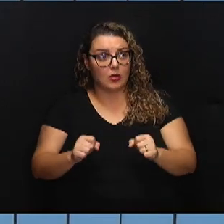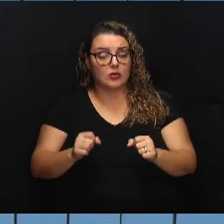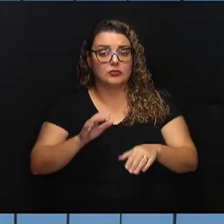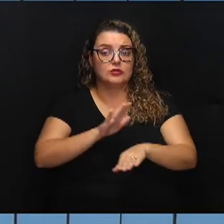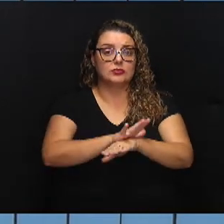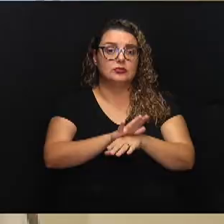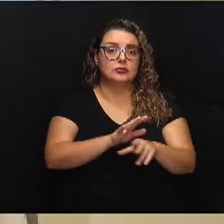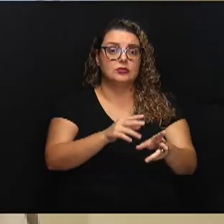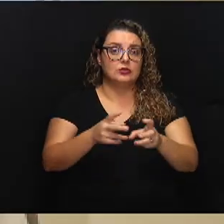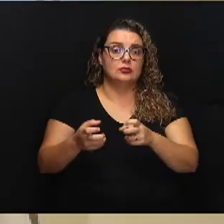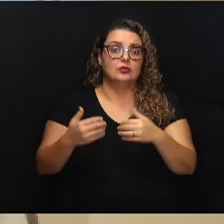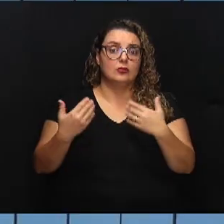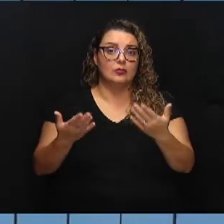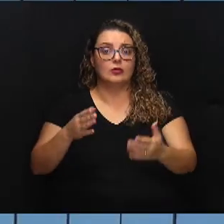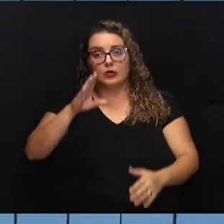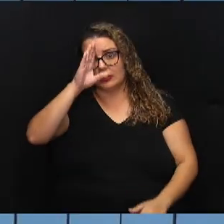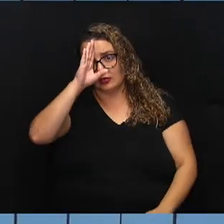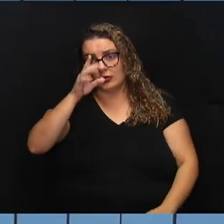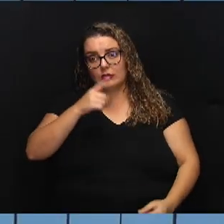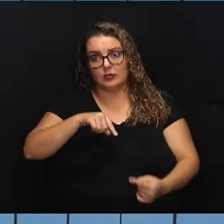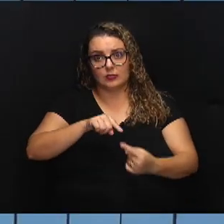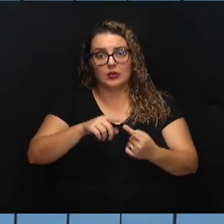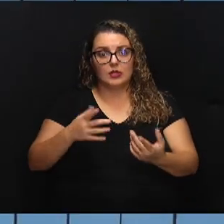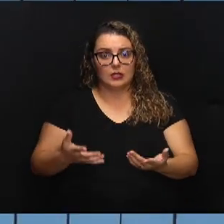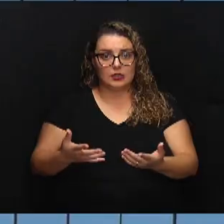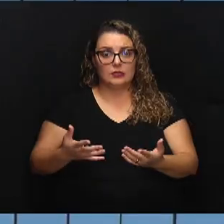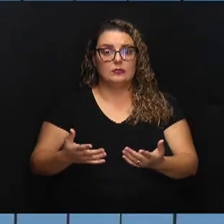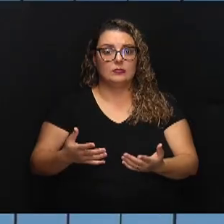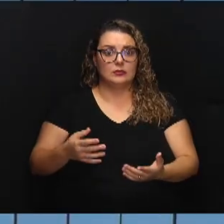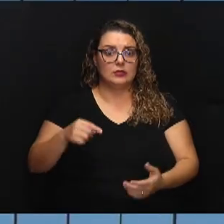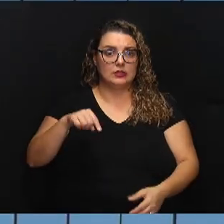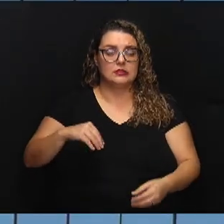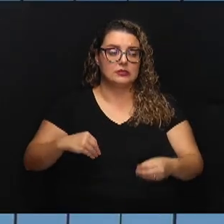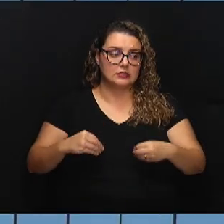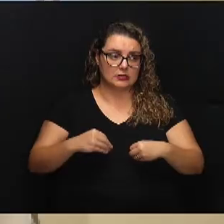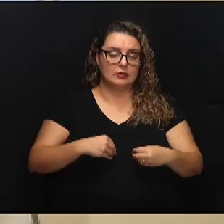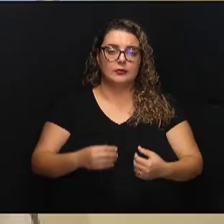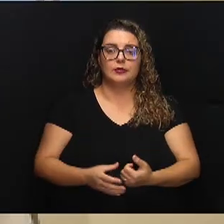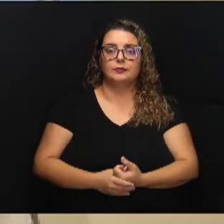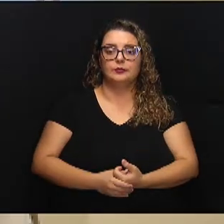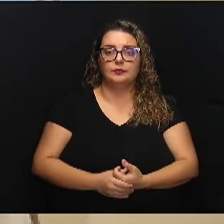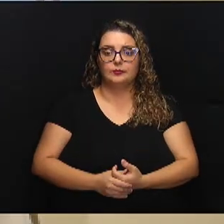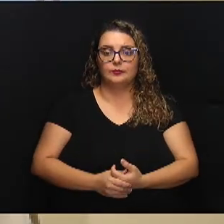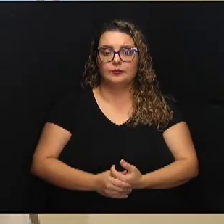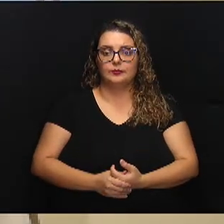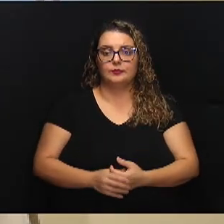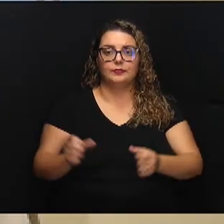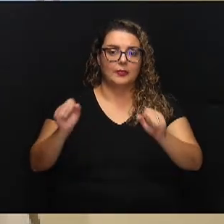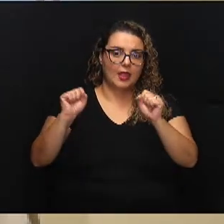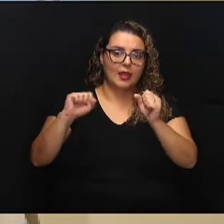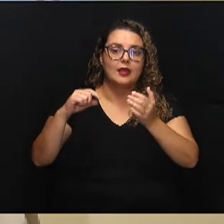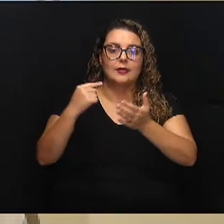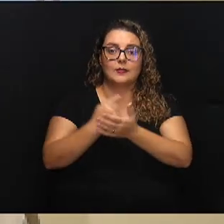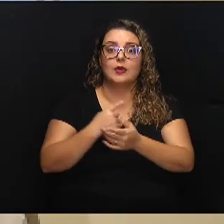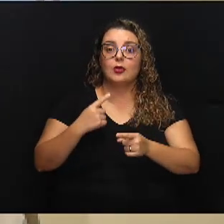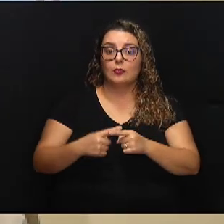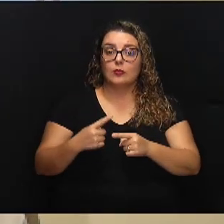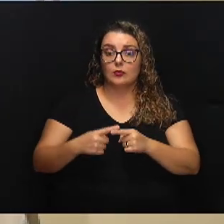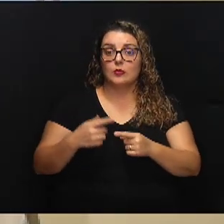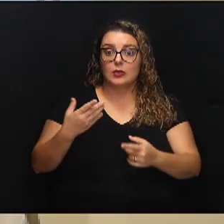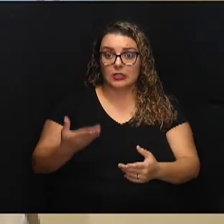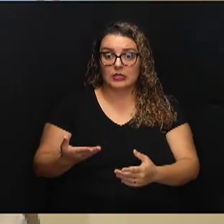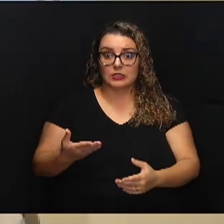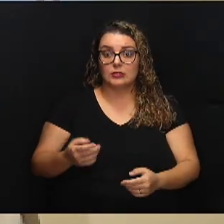detecção, qual que é o principal objetivo desse exame, né? Adorei a sua pergunta, porque isso tem